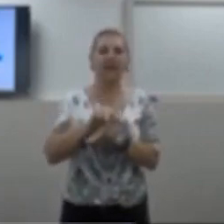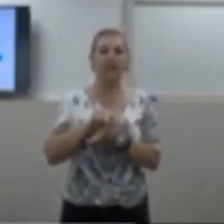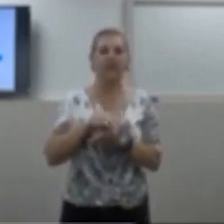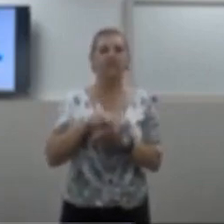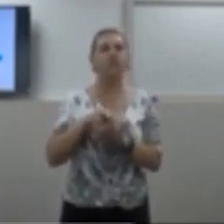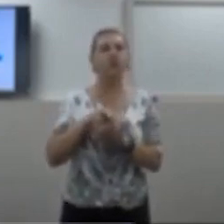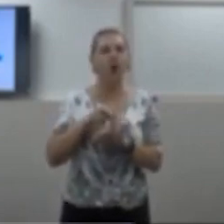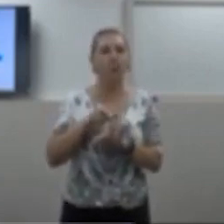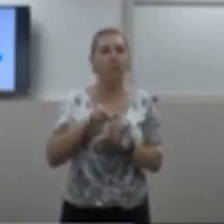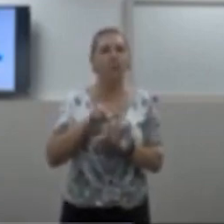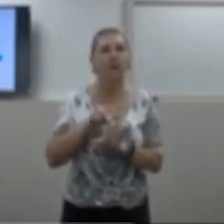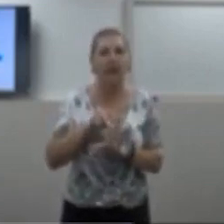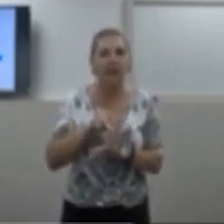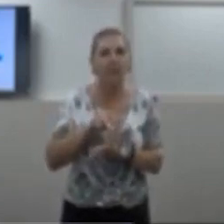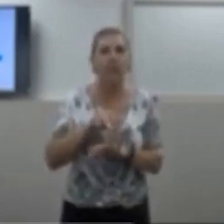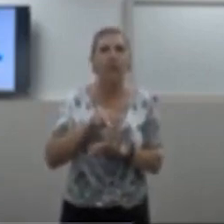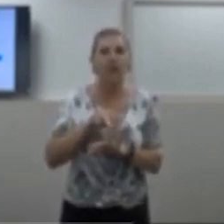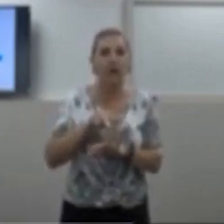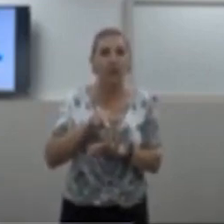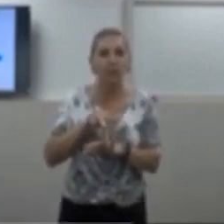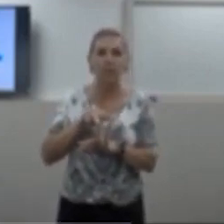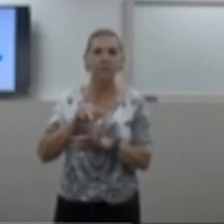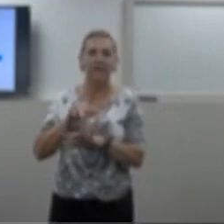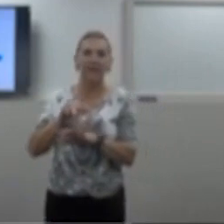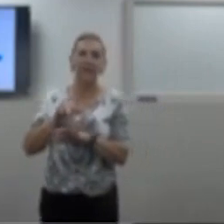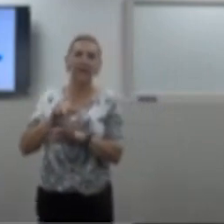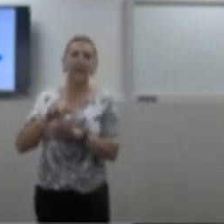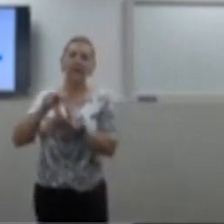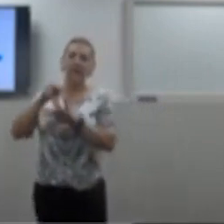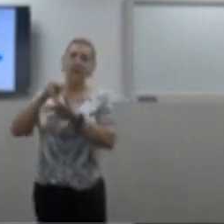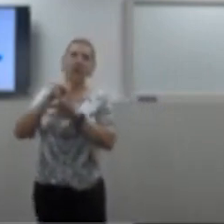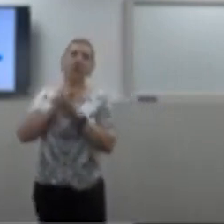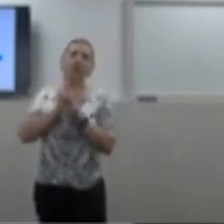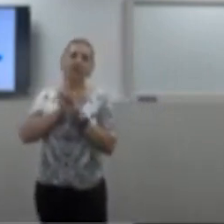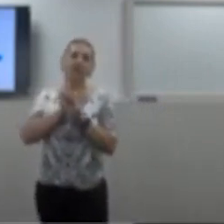Os multiplicativos, dobro, triplo, quíntuplo, né?